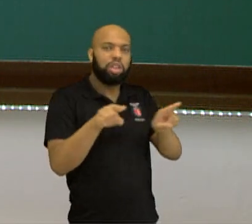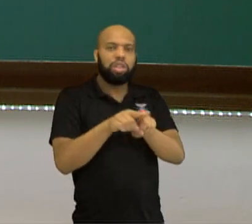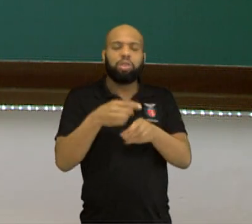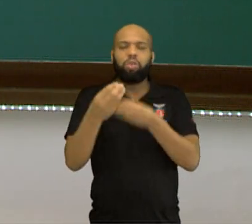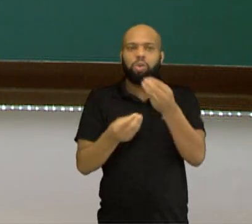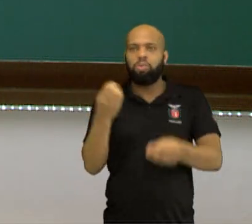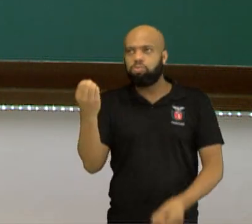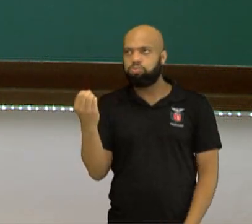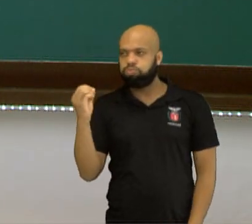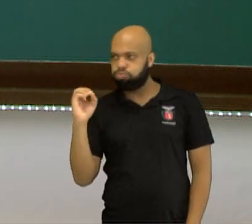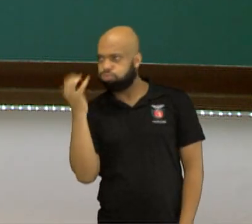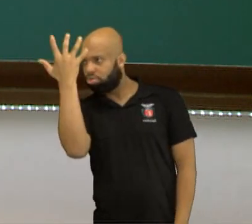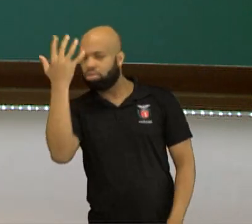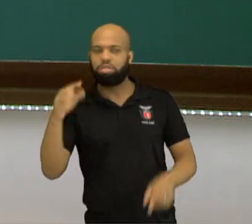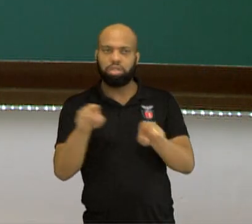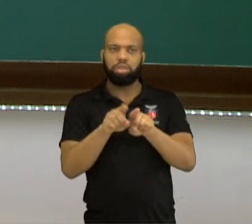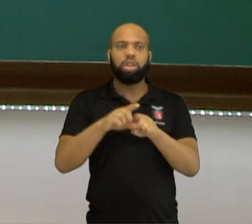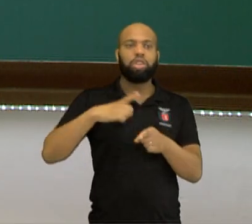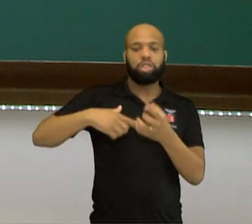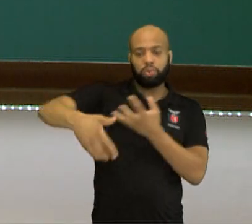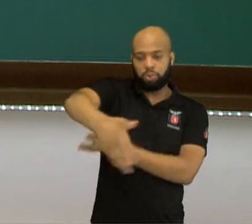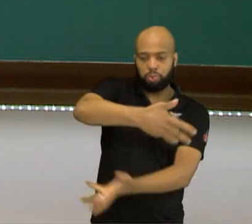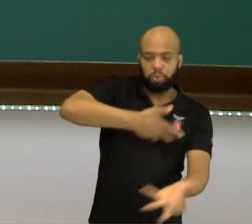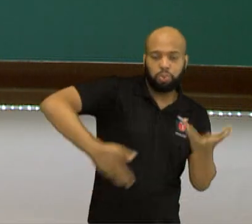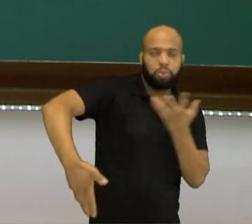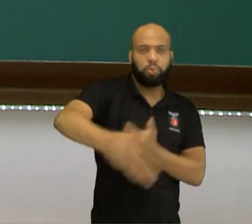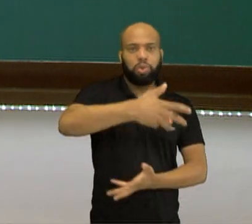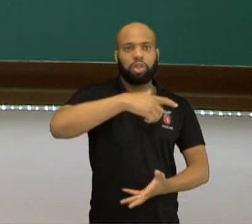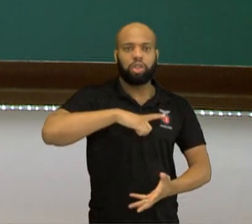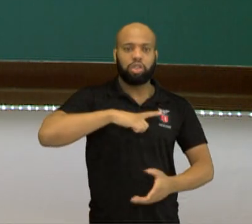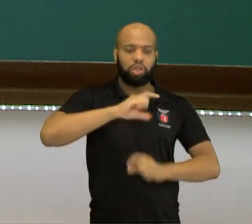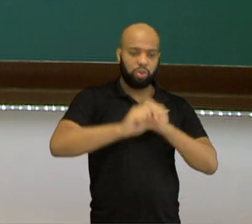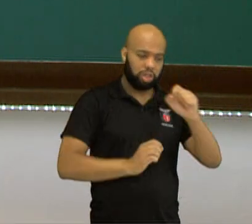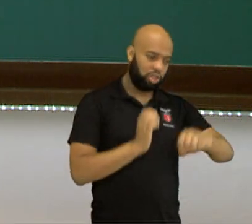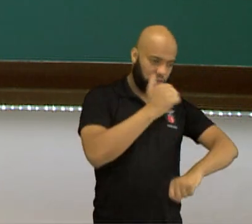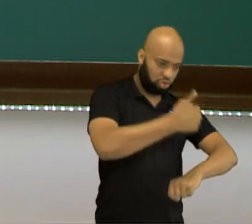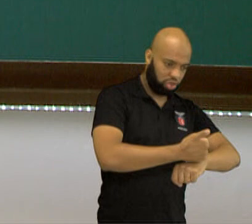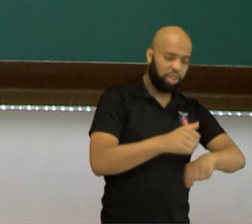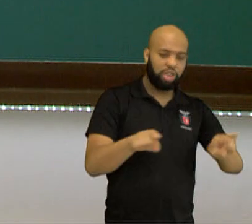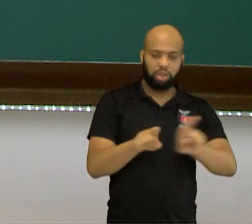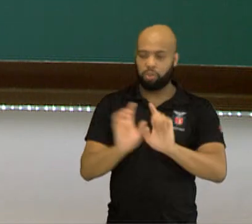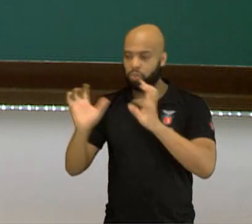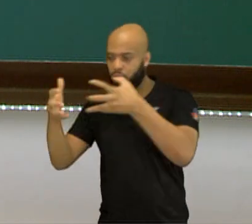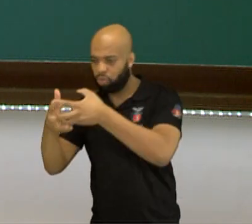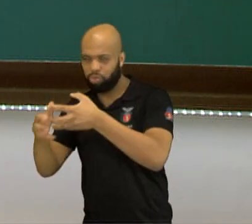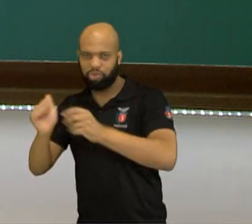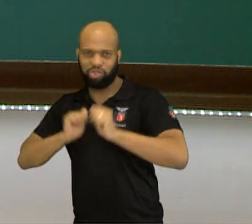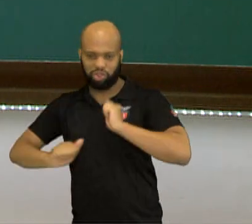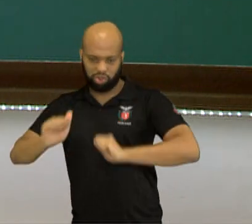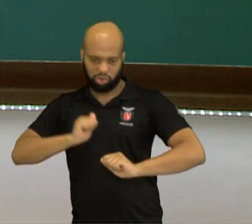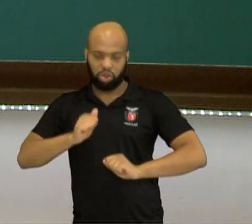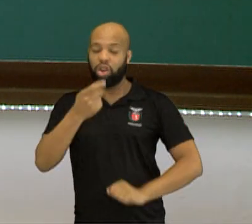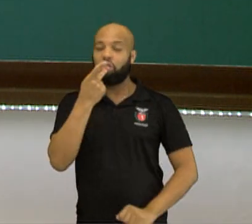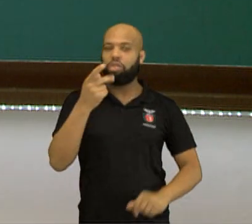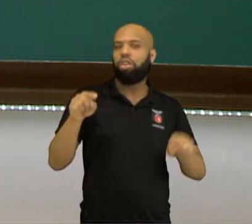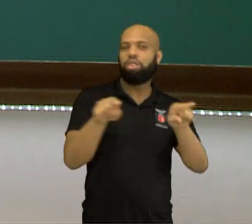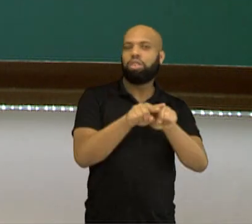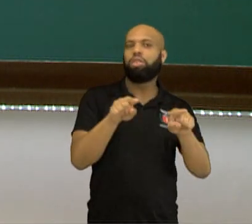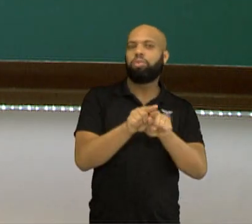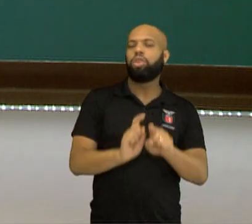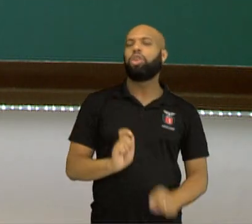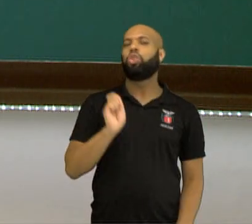né, a interação entre o corifeu e o coro, né? Falamos